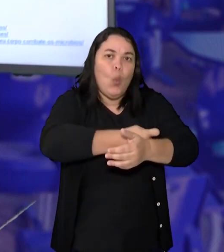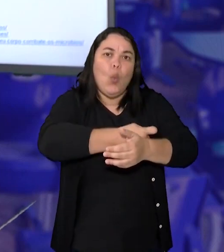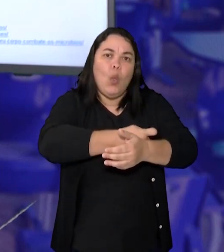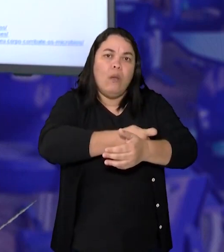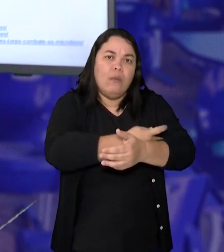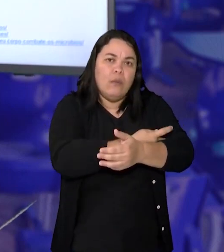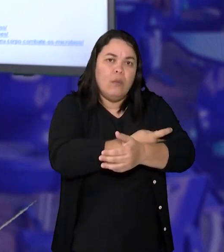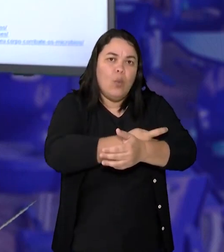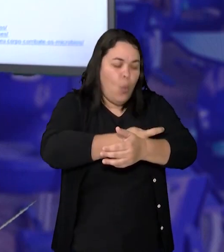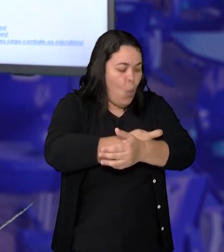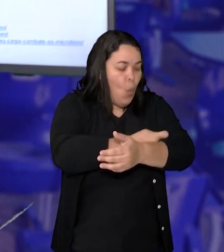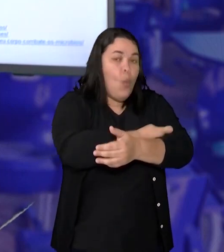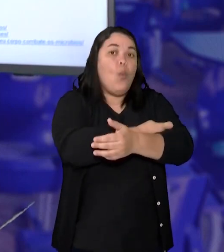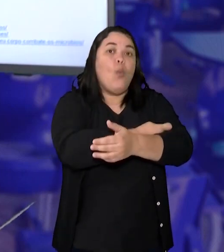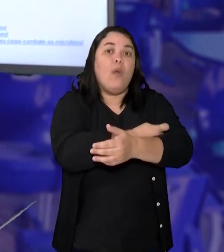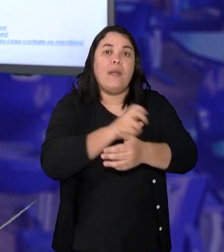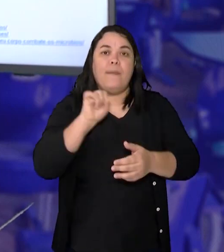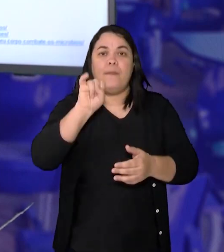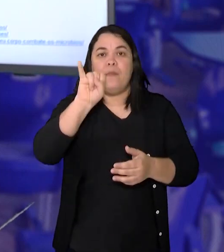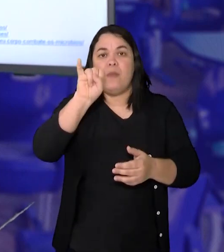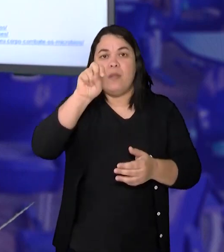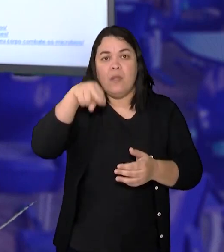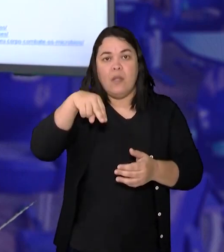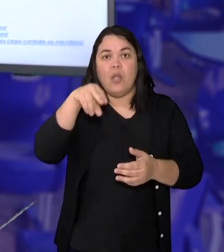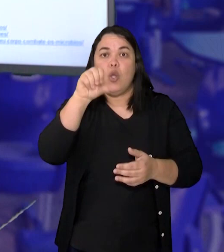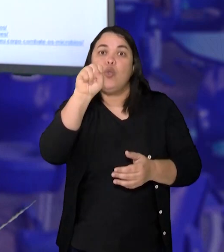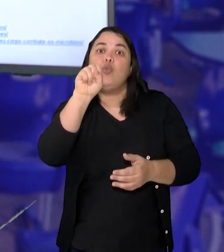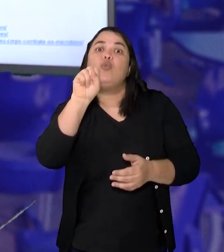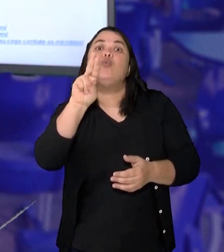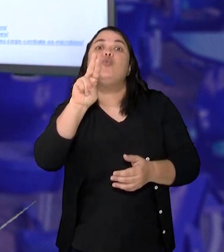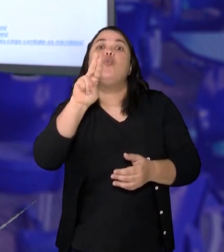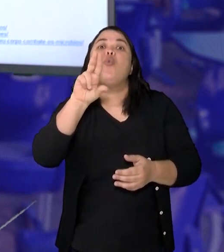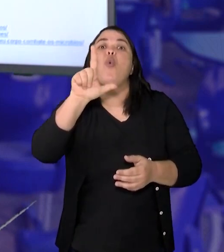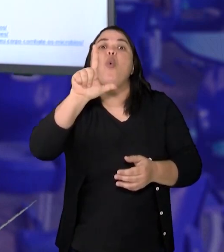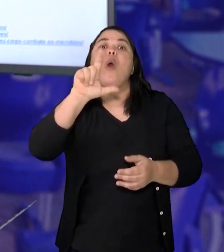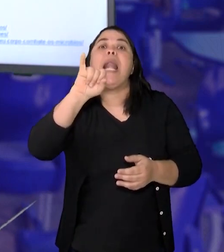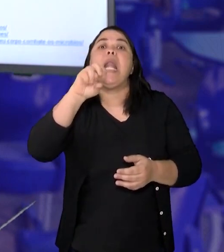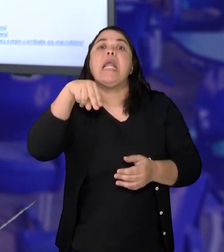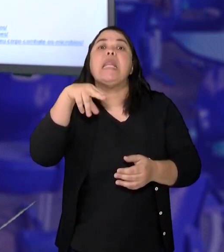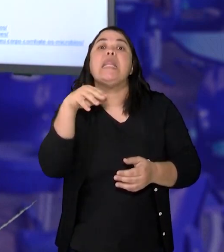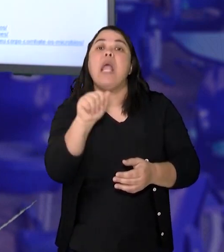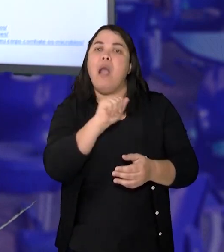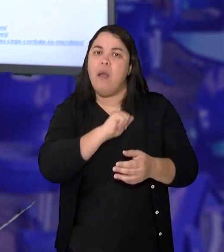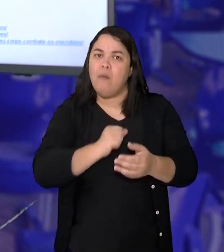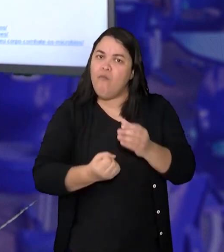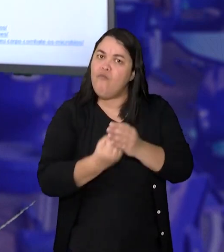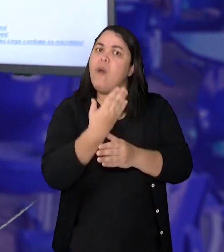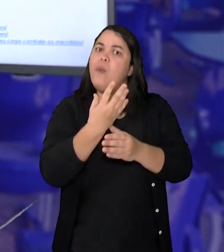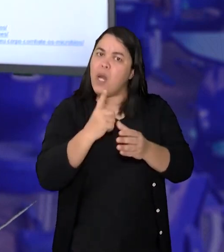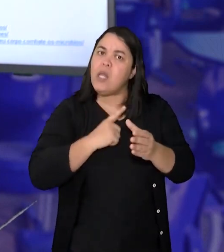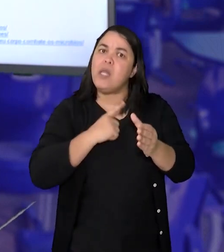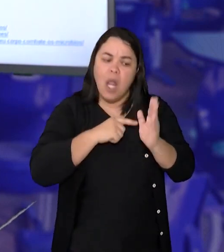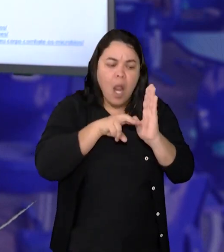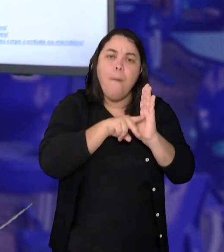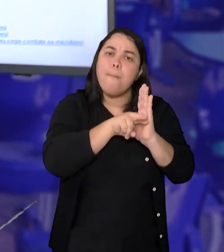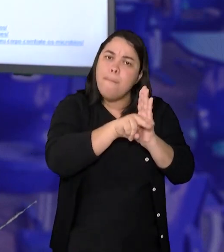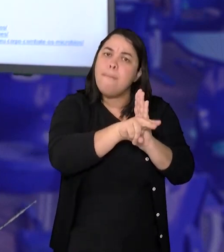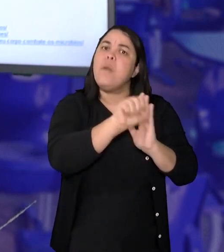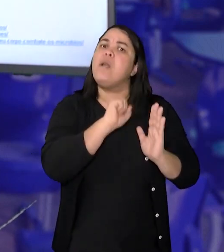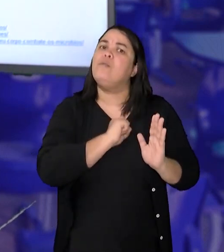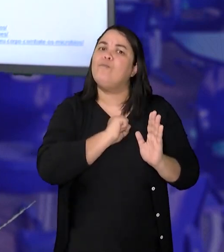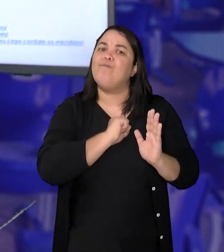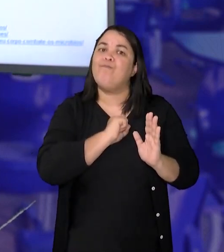essa bactéria vai conseguir fabricar a insulina que, por exemplo, pessoas com diabetes não conseguem